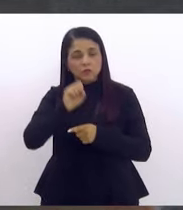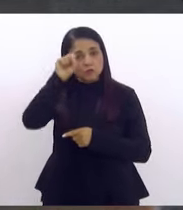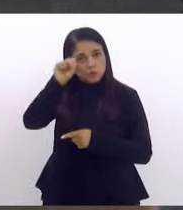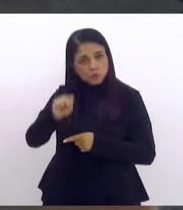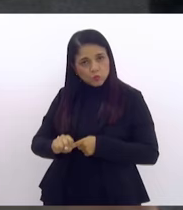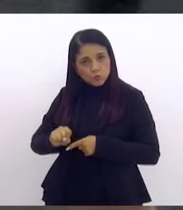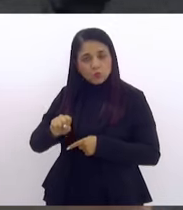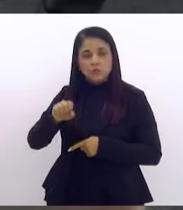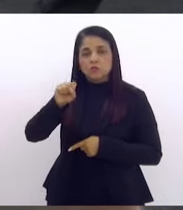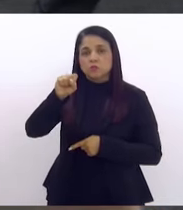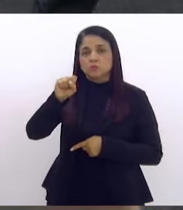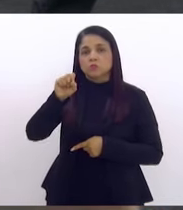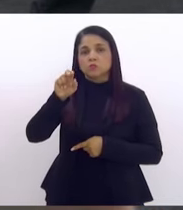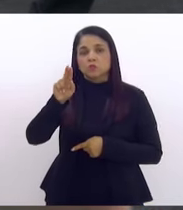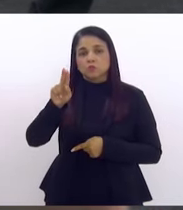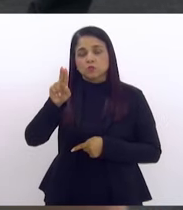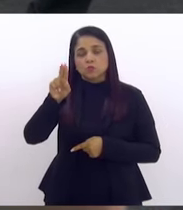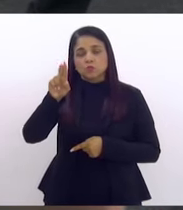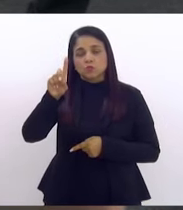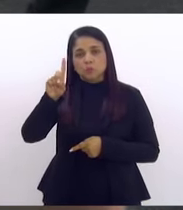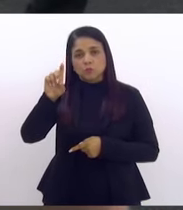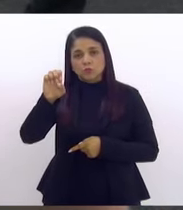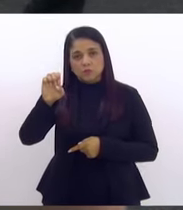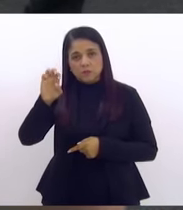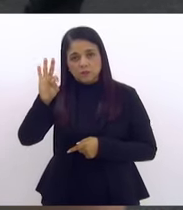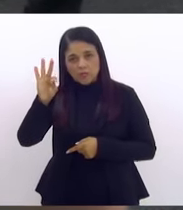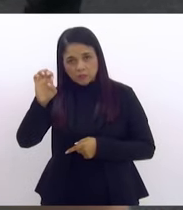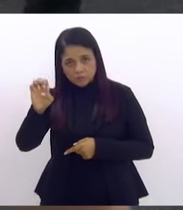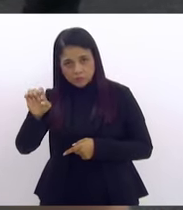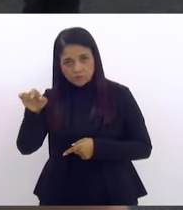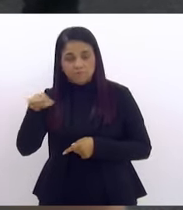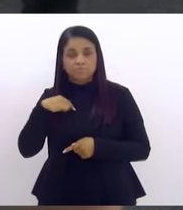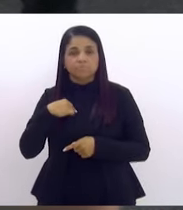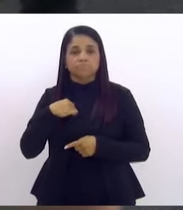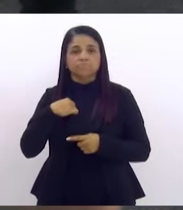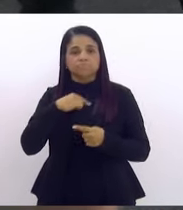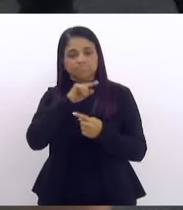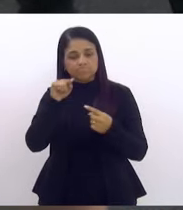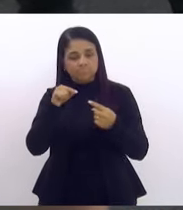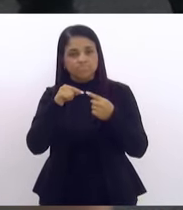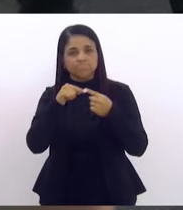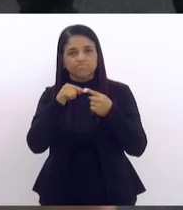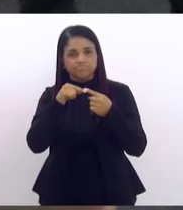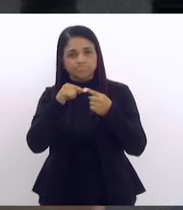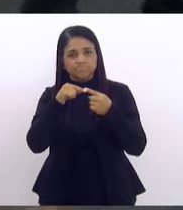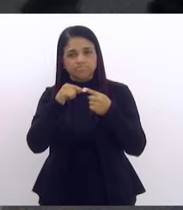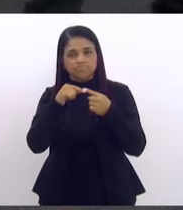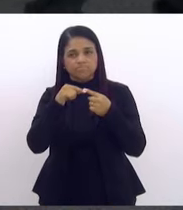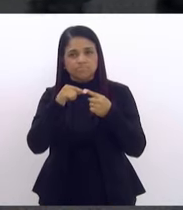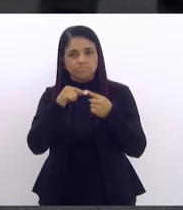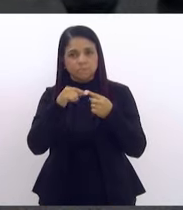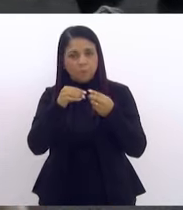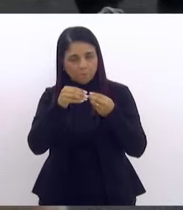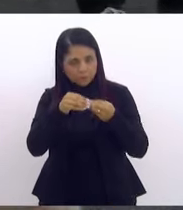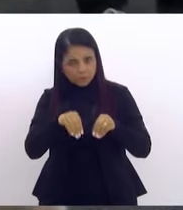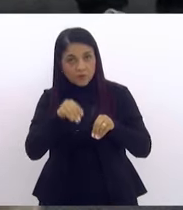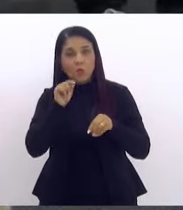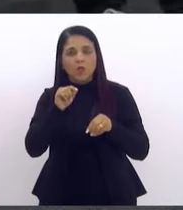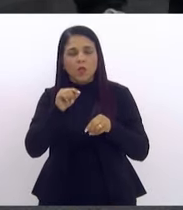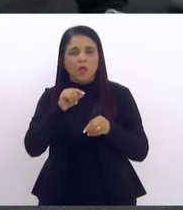Sul-Sudeste. Porque se tem um ponto comum que nos afeta, é a negociação da dívida do